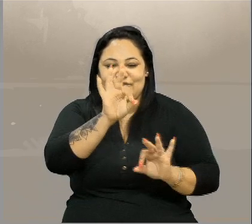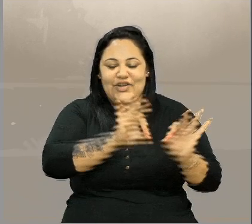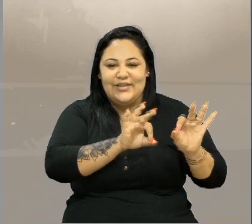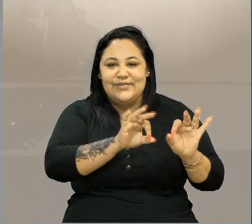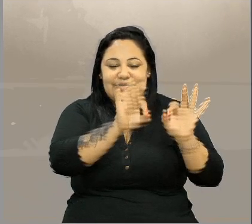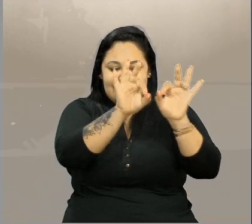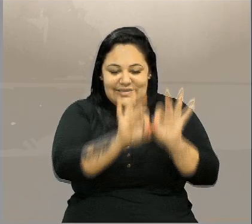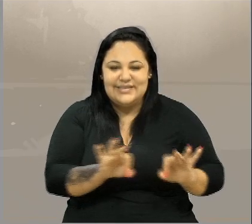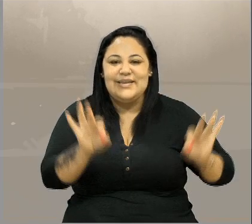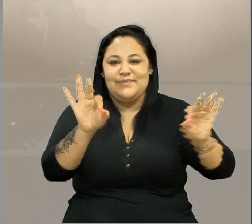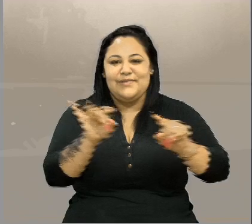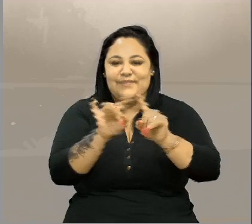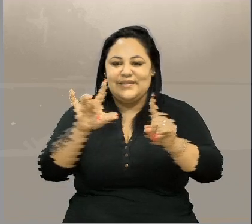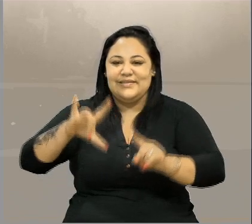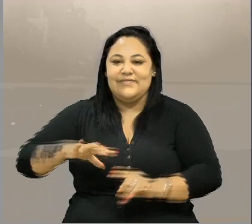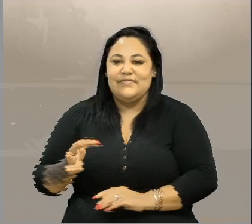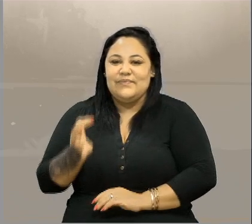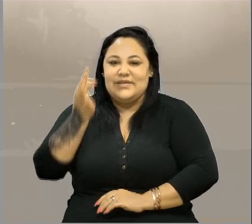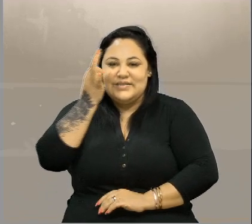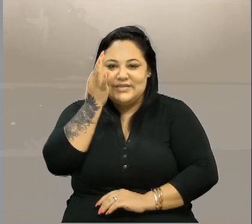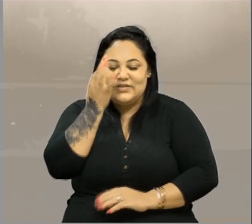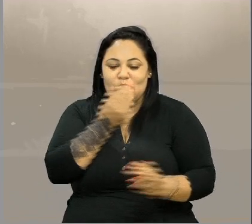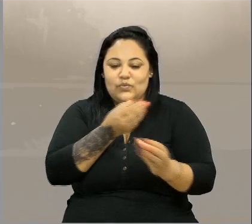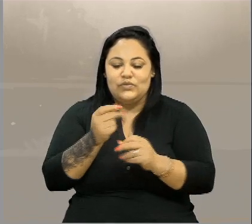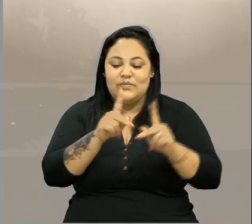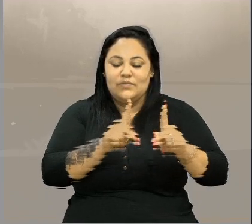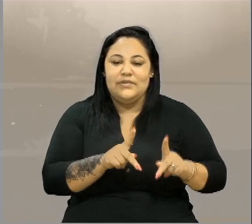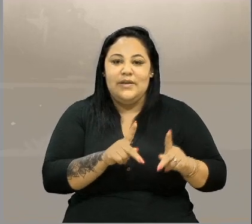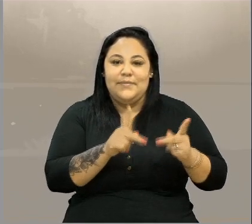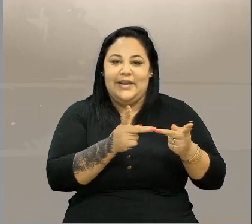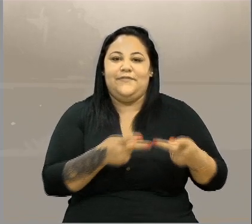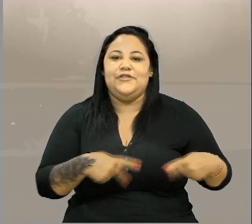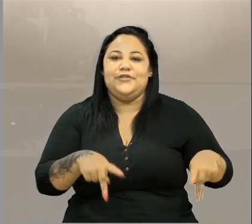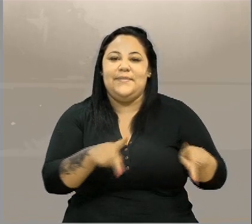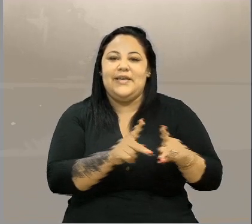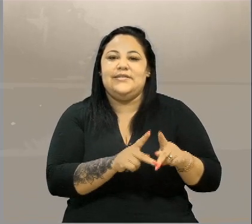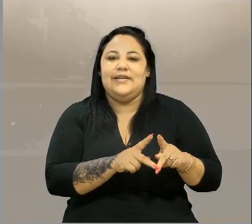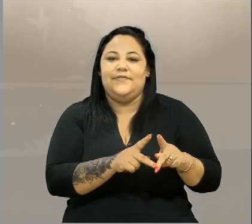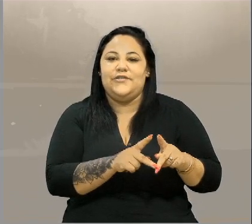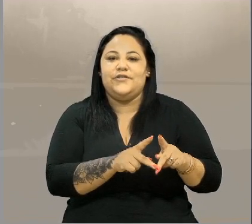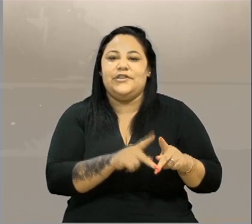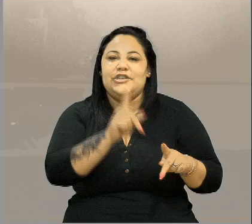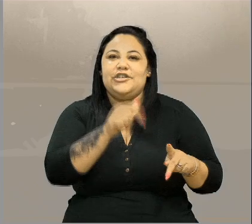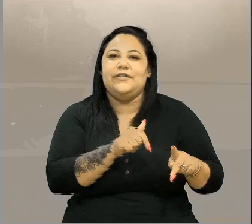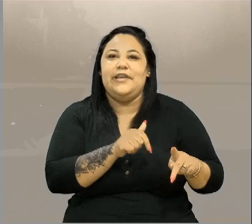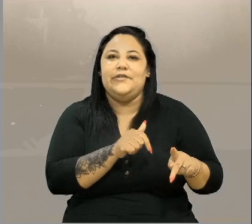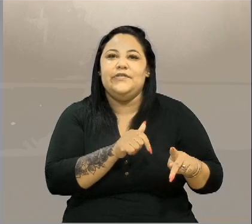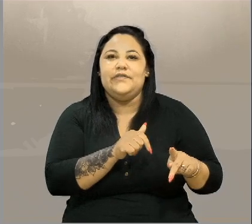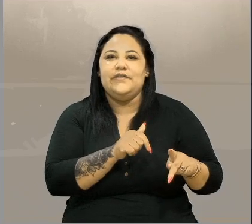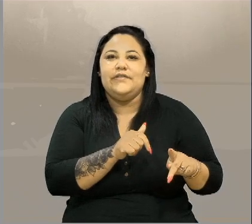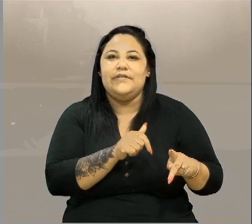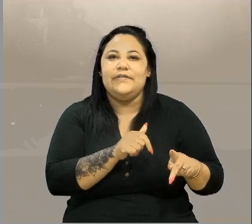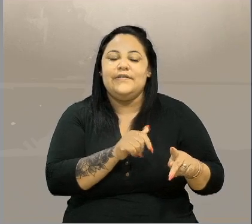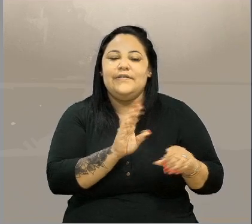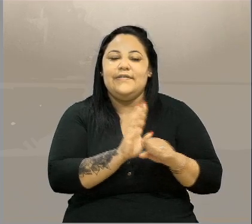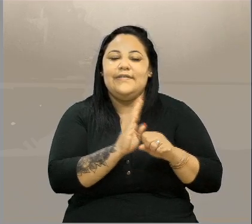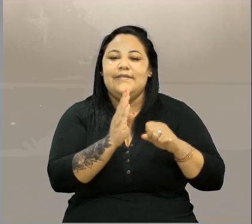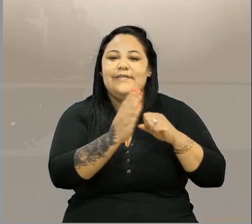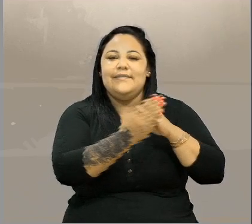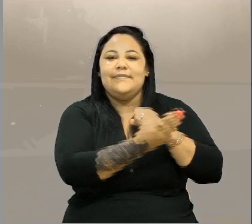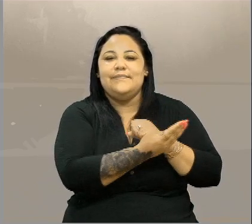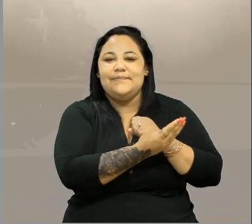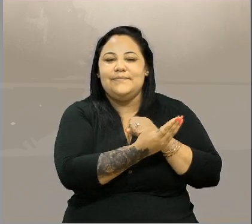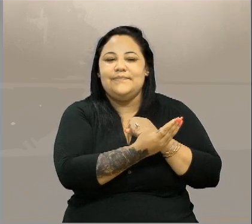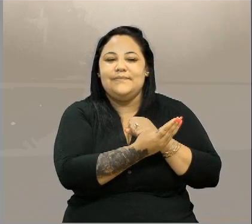na vida, né, de boa parte da população. Estive fazendo um levantamento, foram mais de 86 bairros, vereador